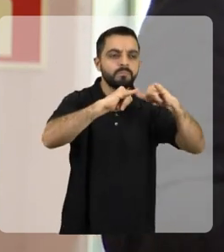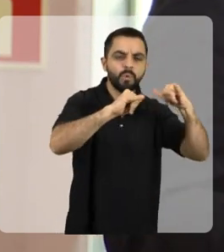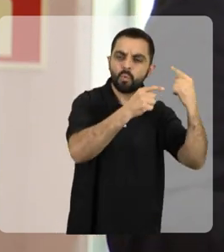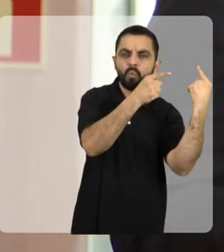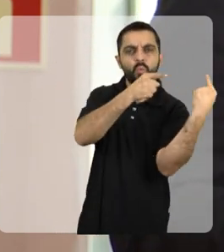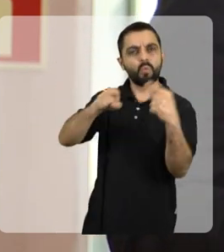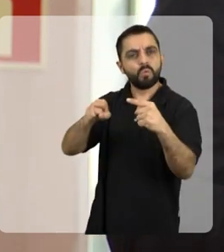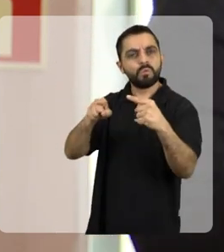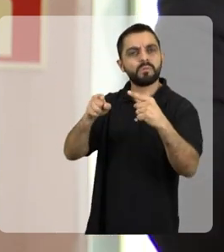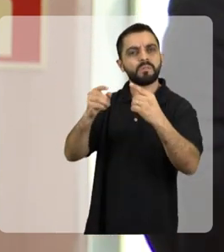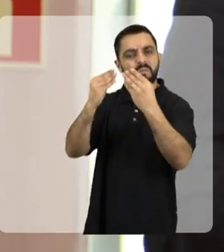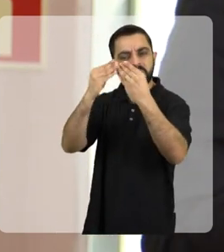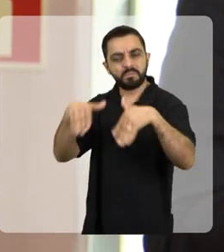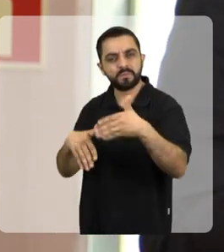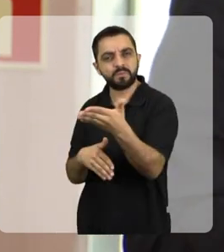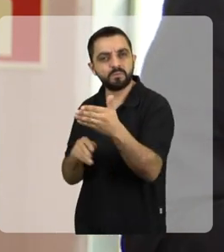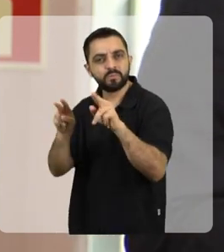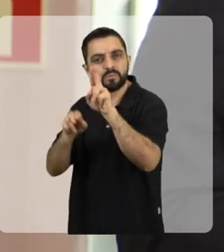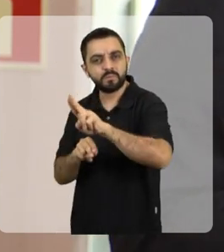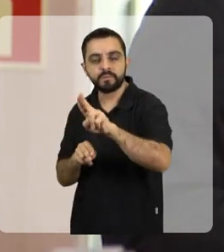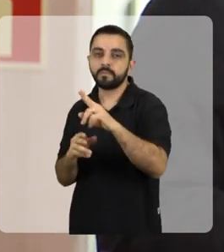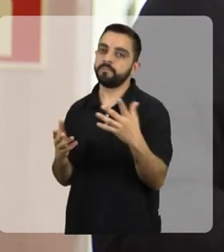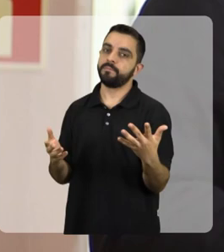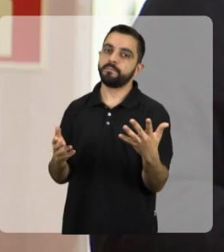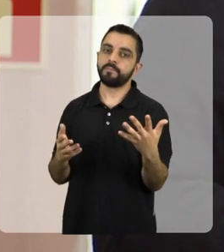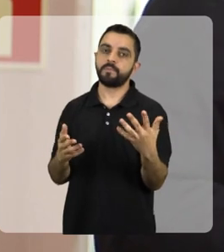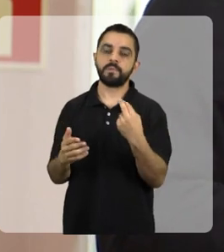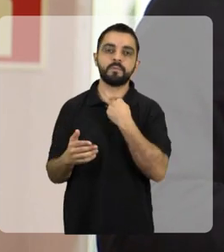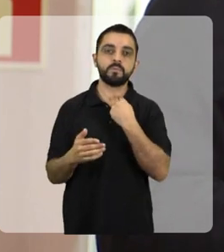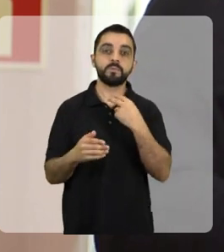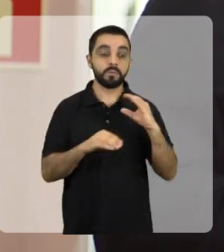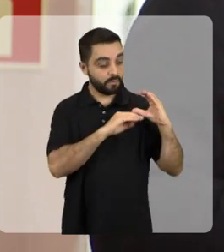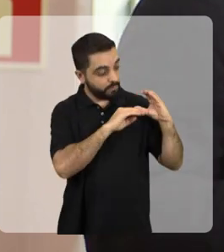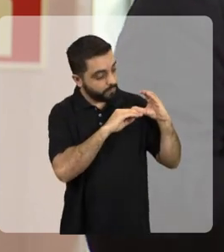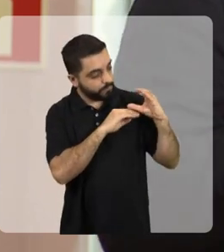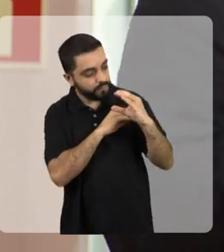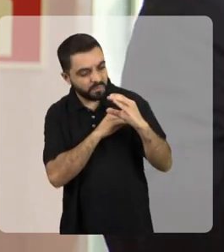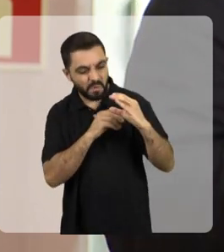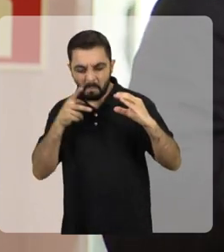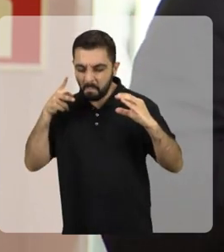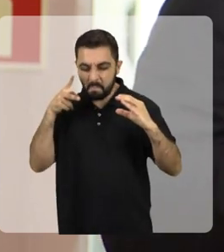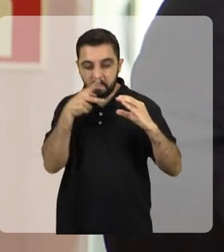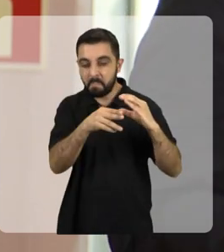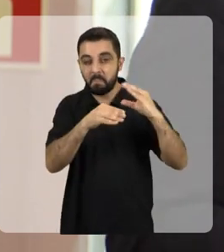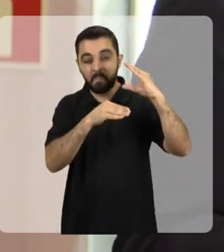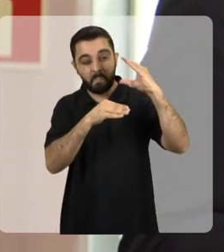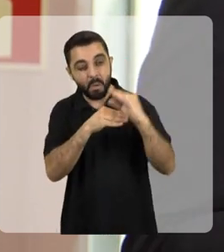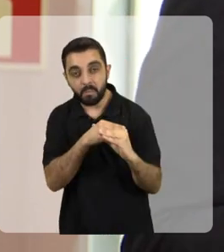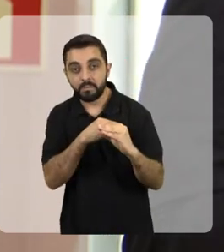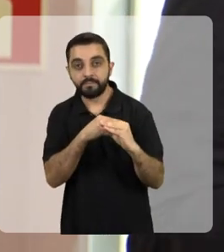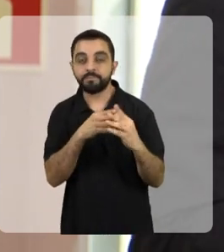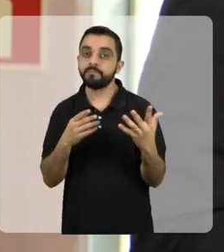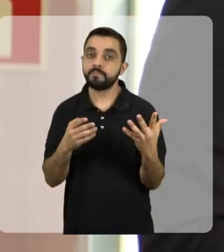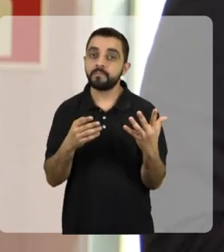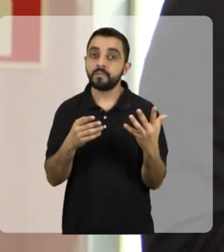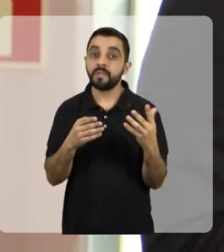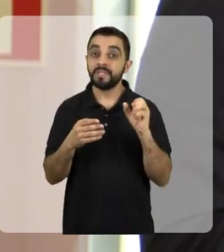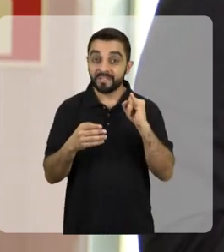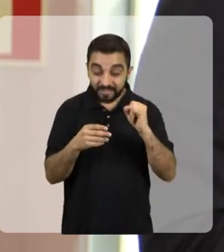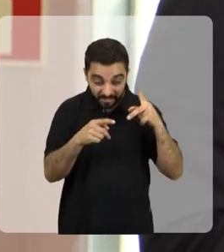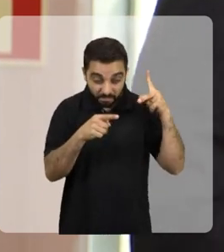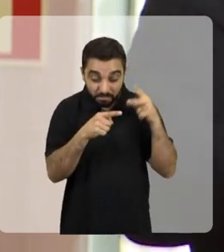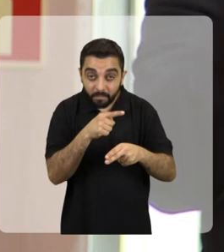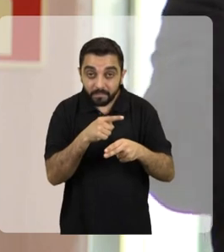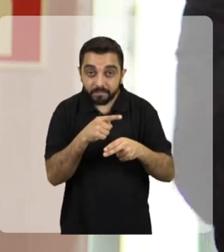Sofremos um corte brutal no nosso orçamento que pode inviabilizar o funcionamento